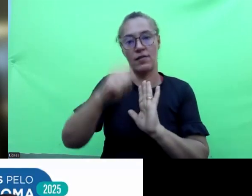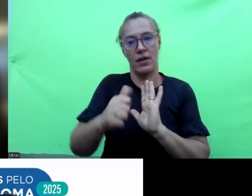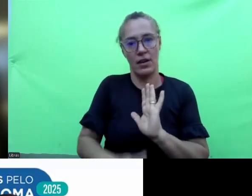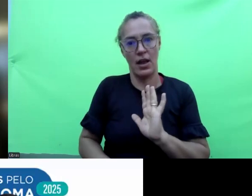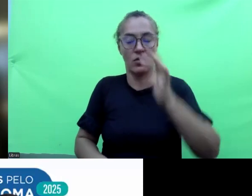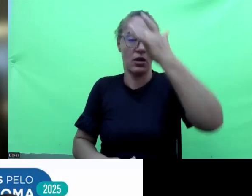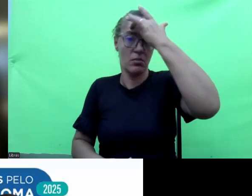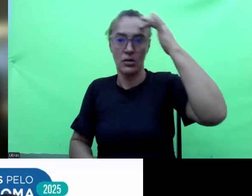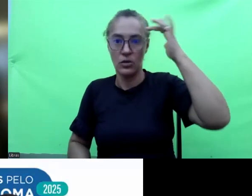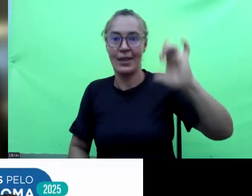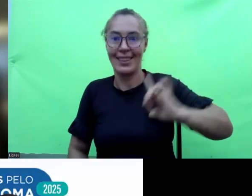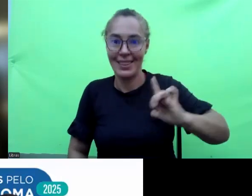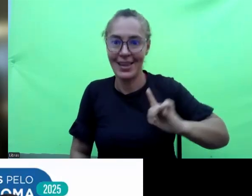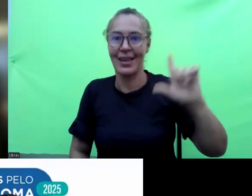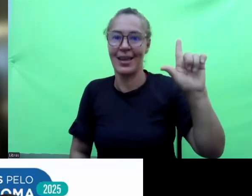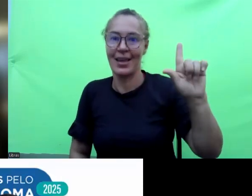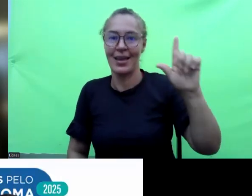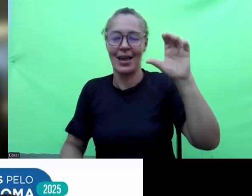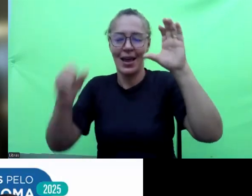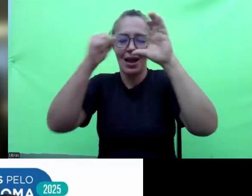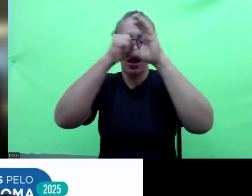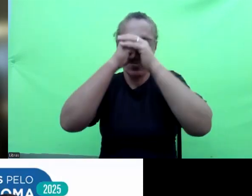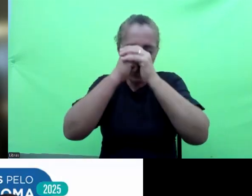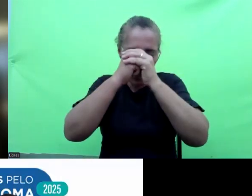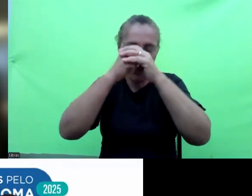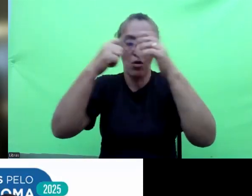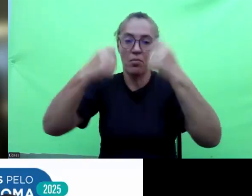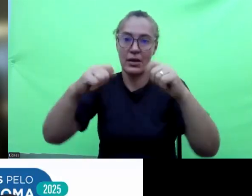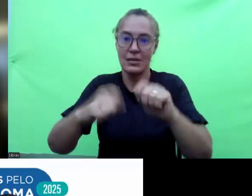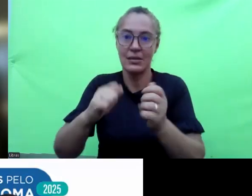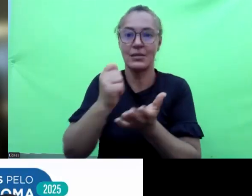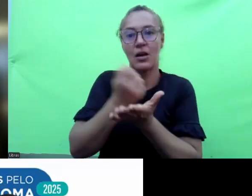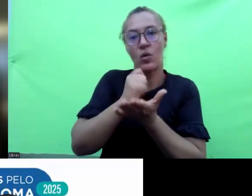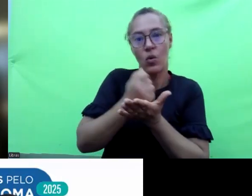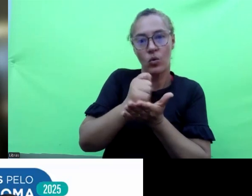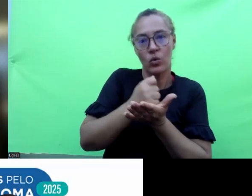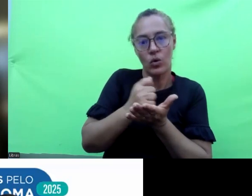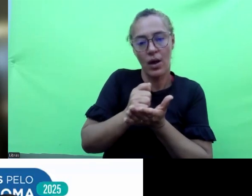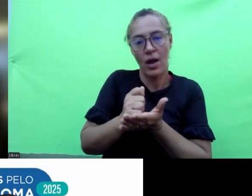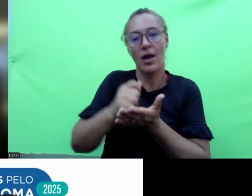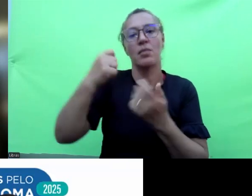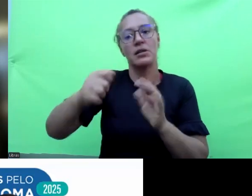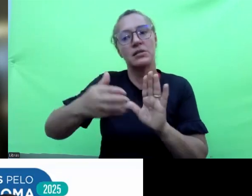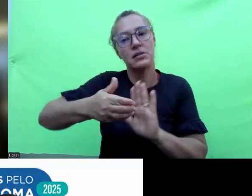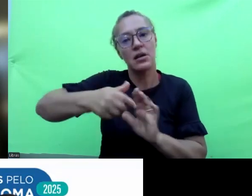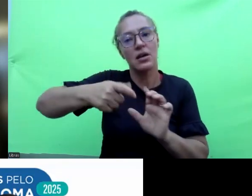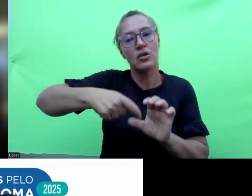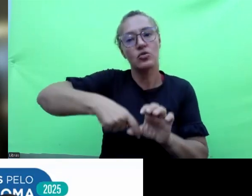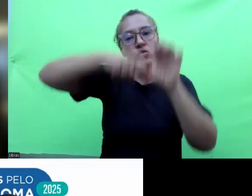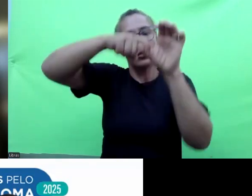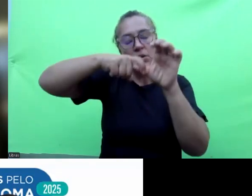tem glaucoma ou precisa monitorar a pressão do olho, ela suspender o uso da lente de contato pelo